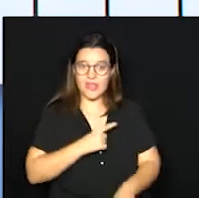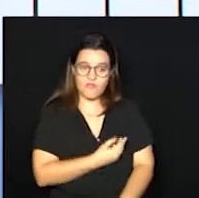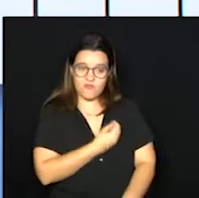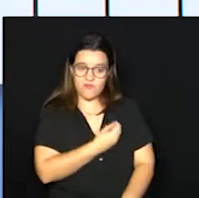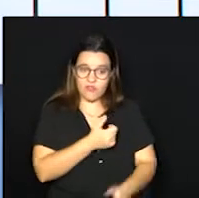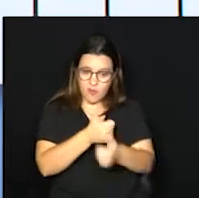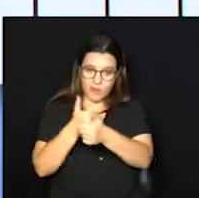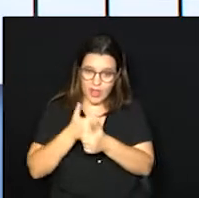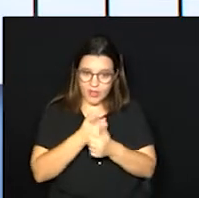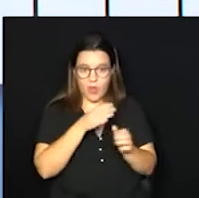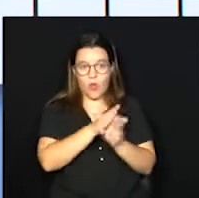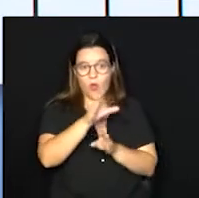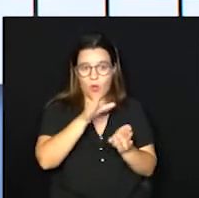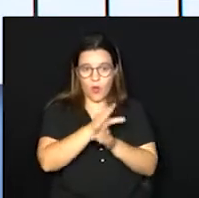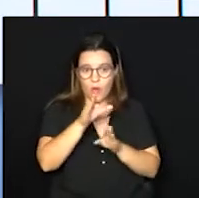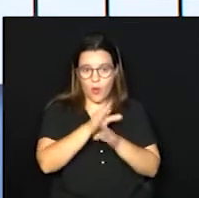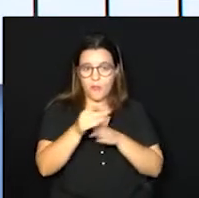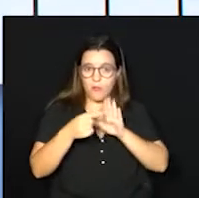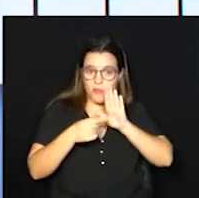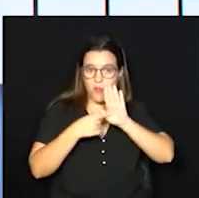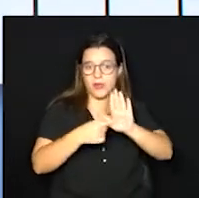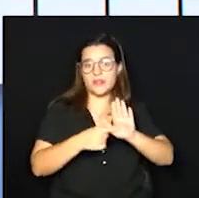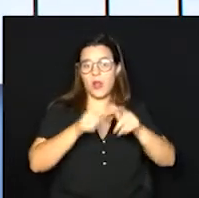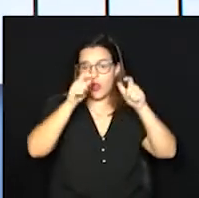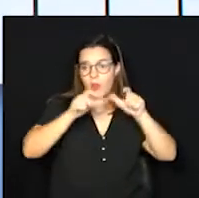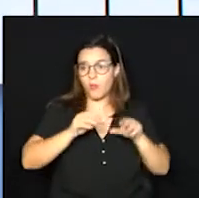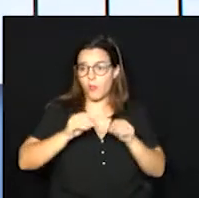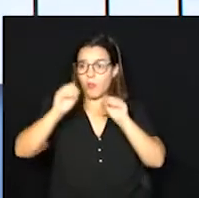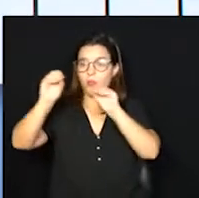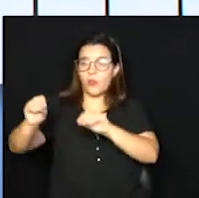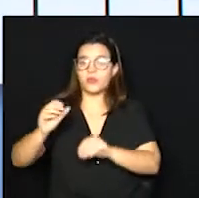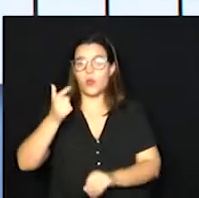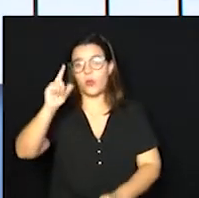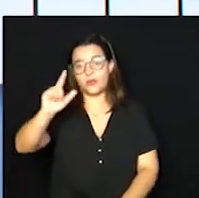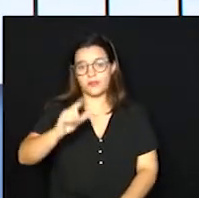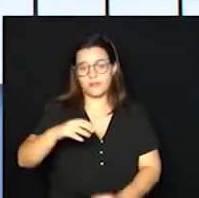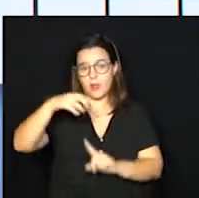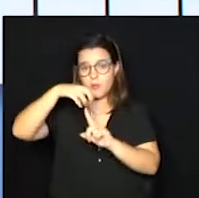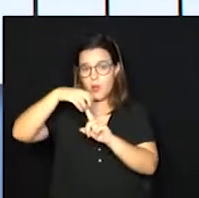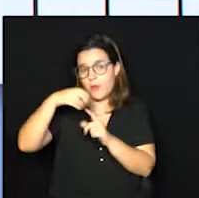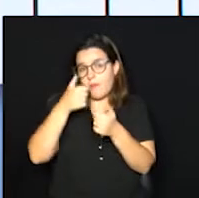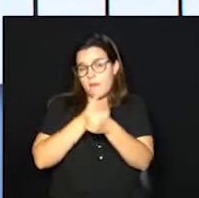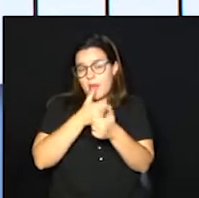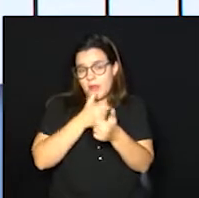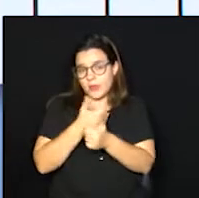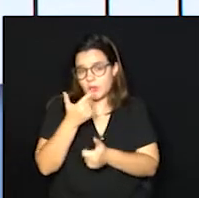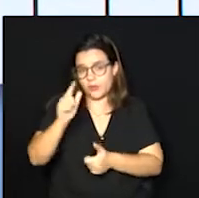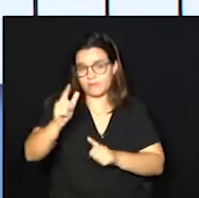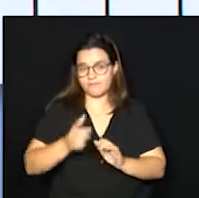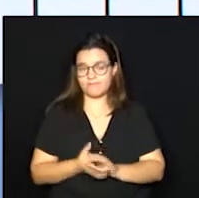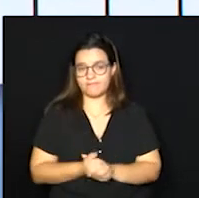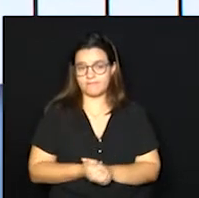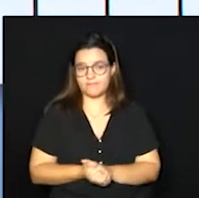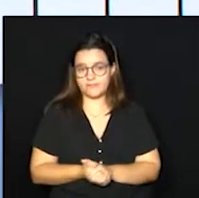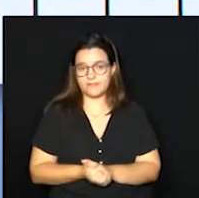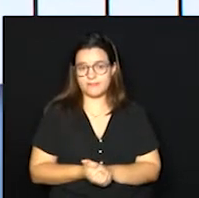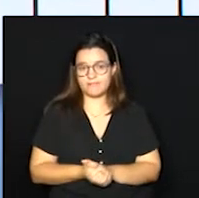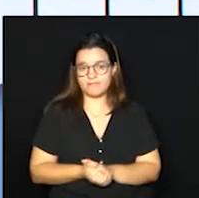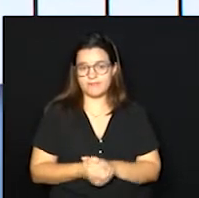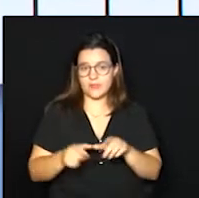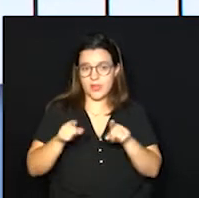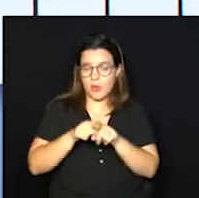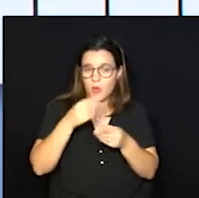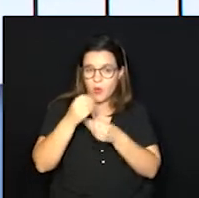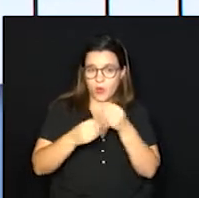ali para orientar, mostrar onde é o ponto de ônibus mais próximo ou então até mesmo os